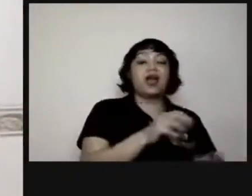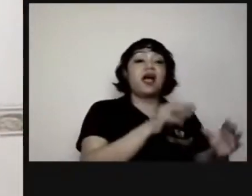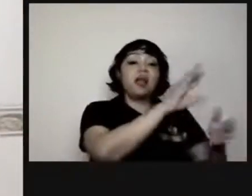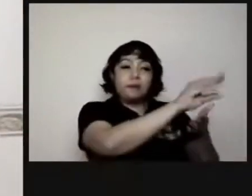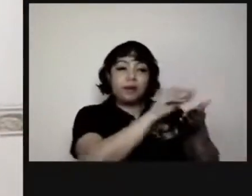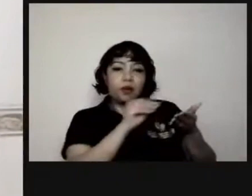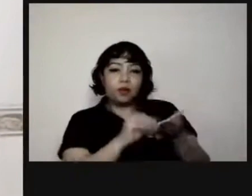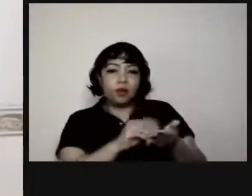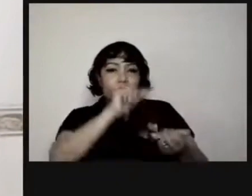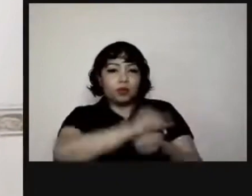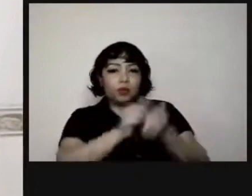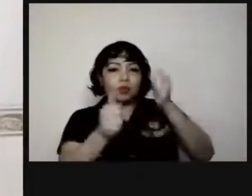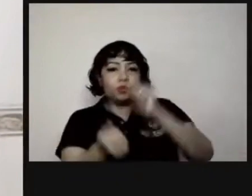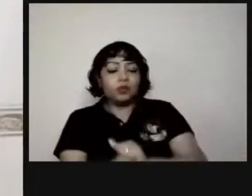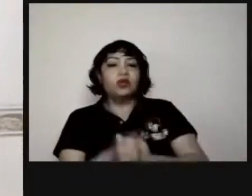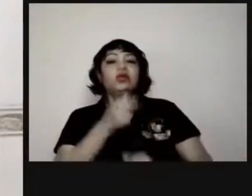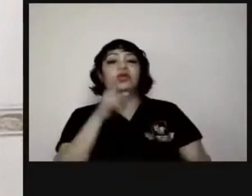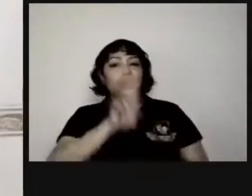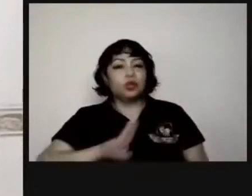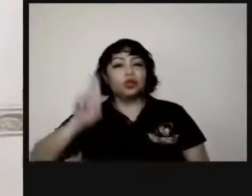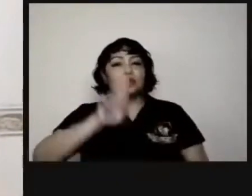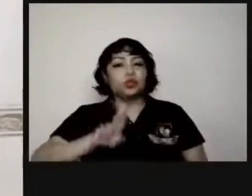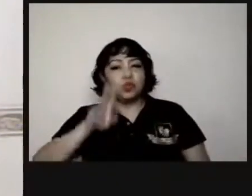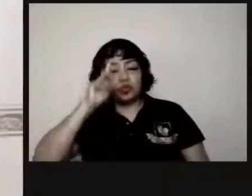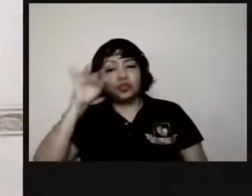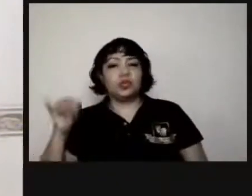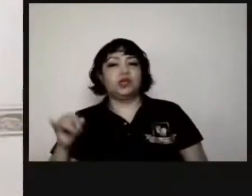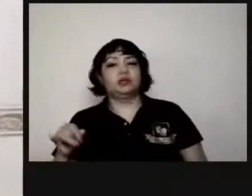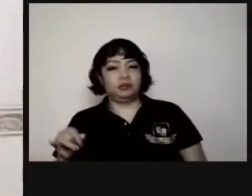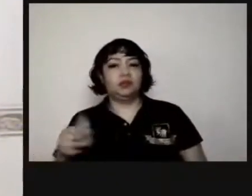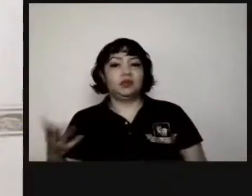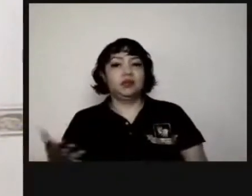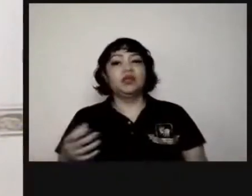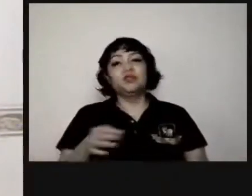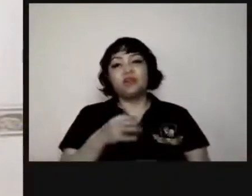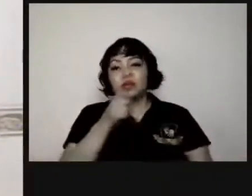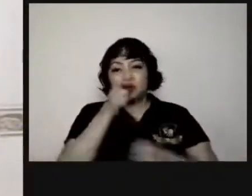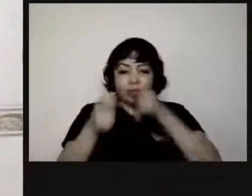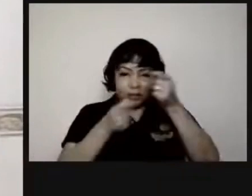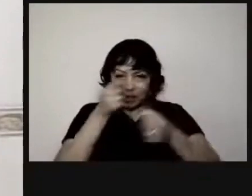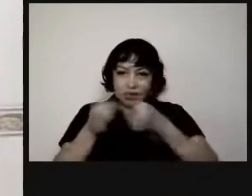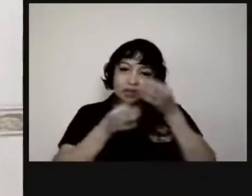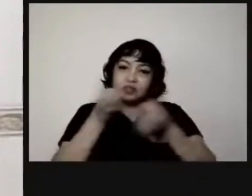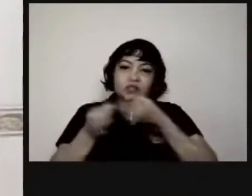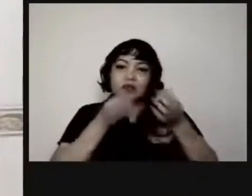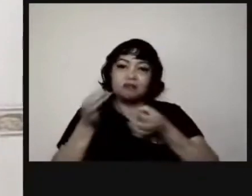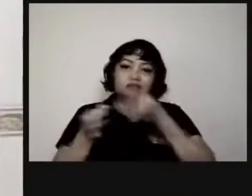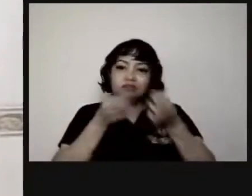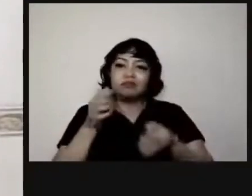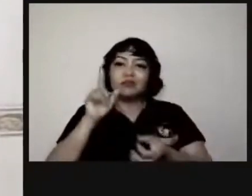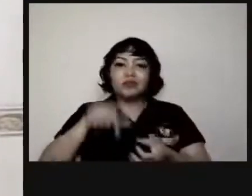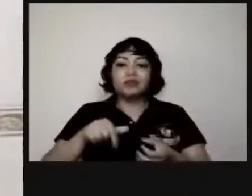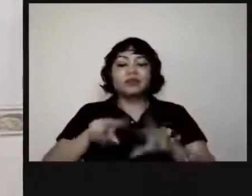de datas da história e finalizou fazendo a crítica, né, desse Brasil, desse questionamento do Brasil